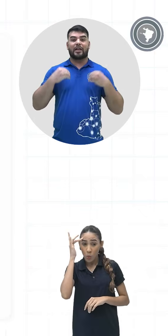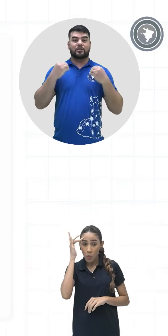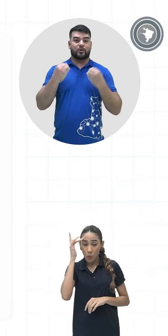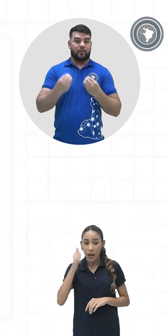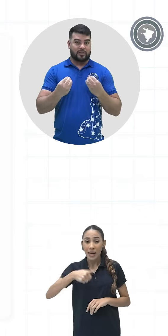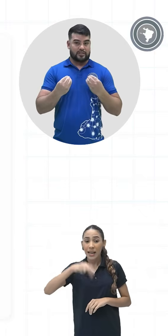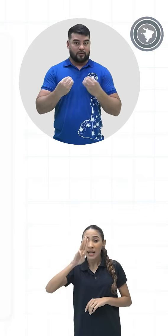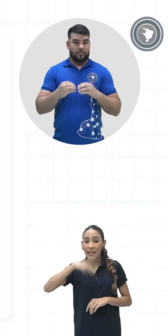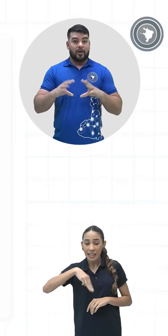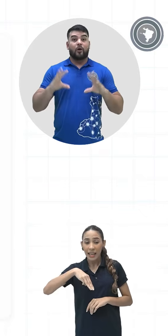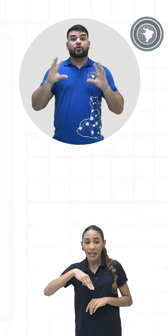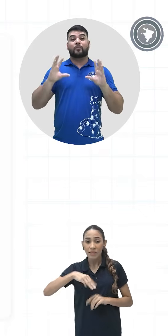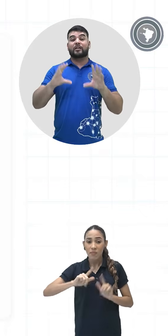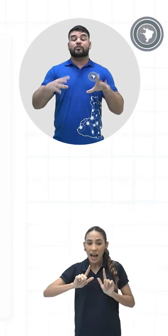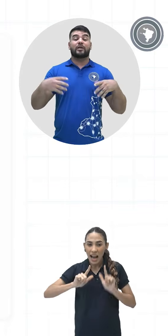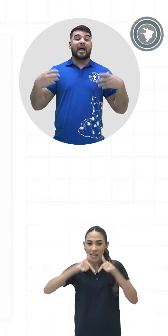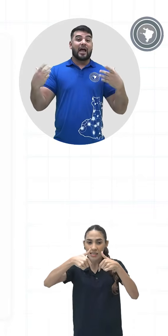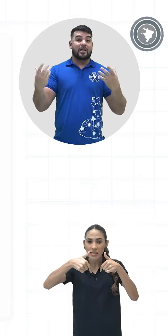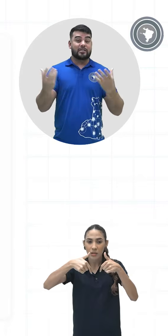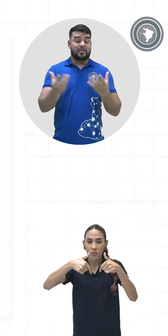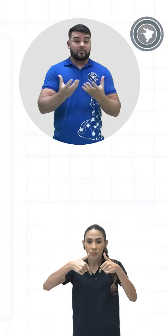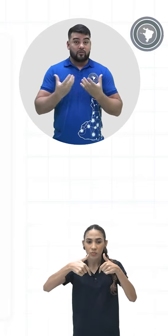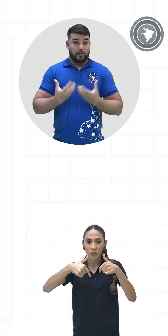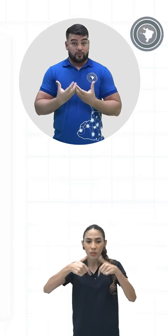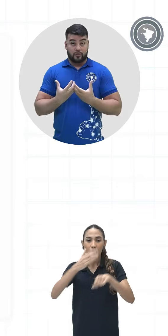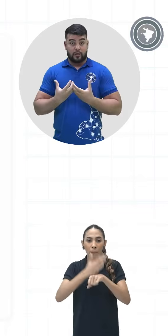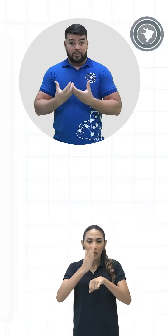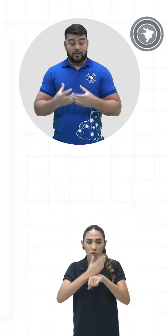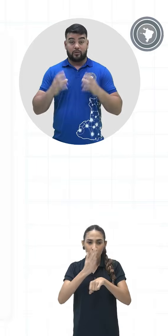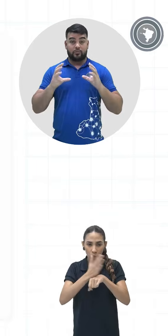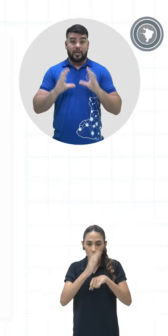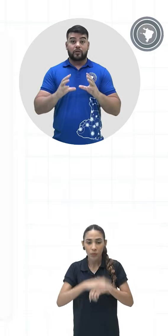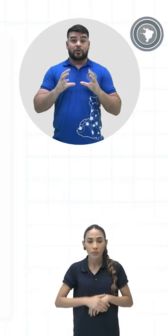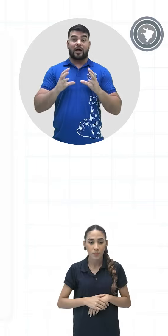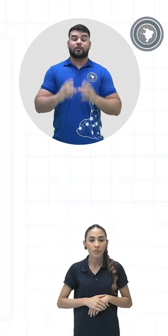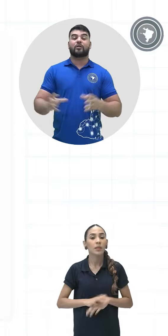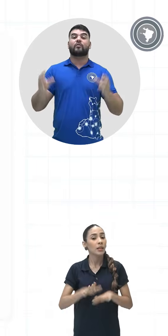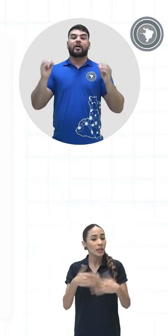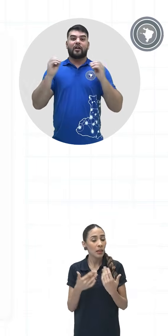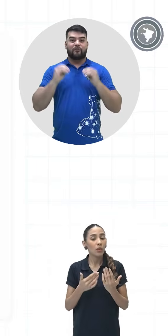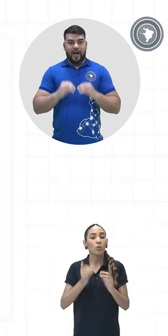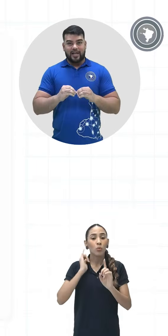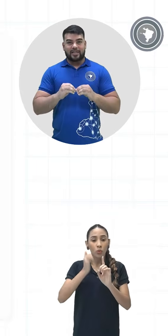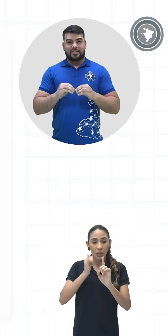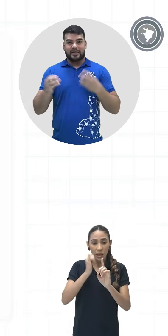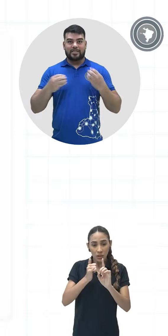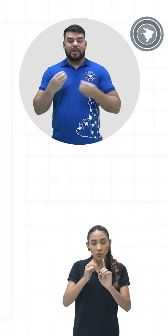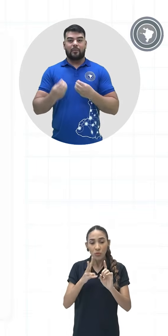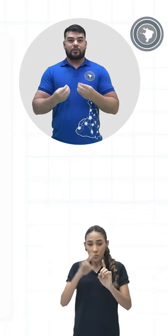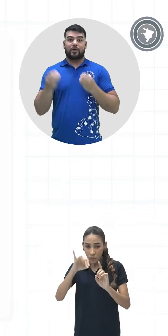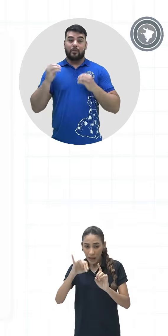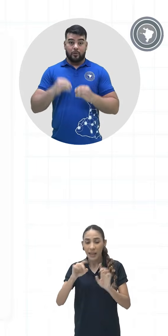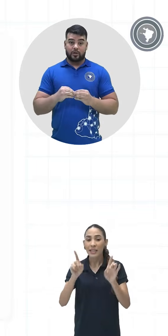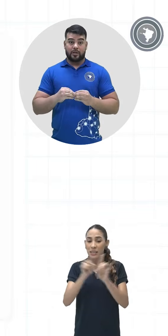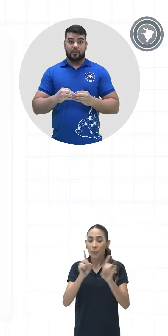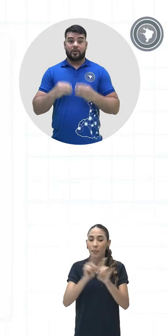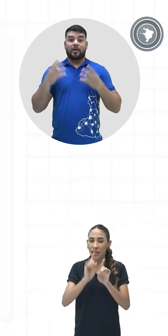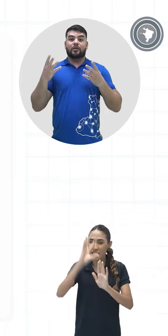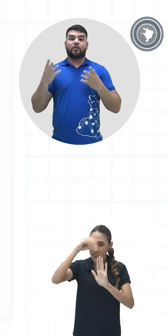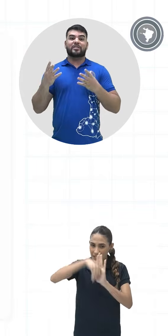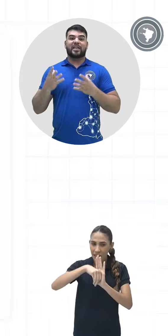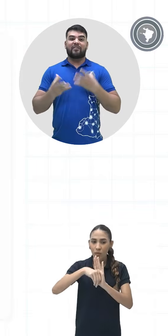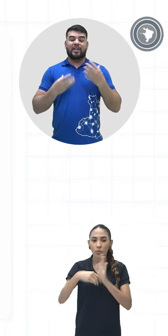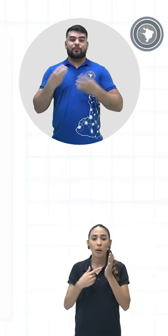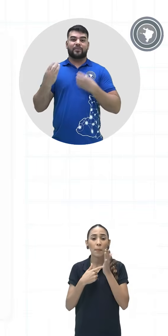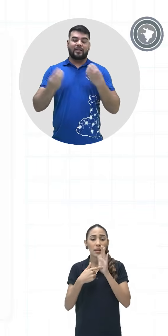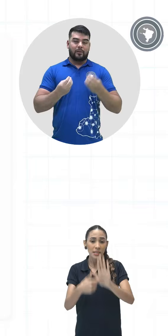quem realizou a ação, os personagens envolvidos também. Então, o texto narrativo vai trazer esse elemento que é importante.